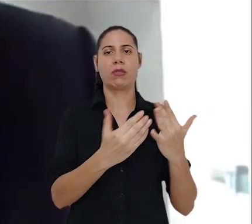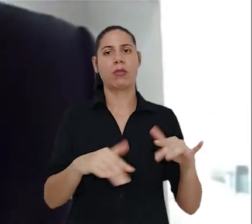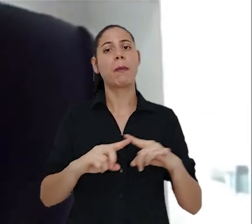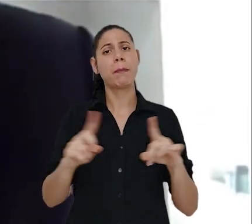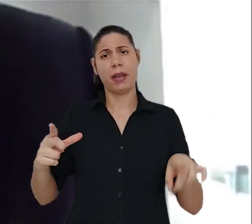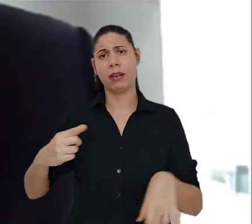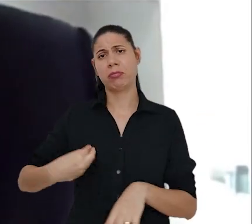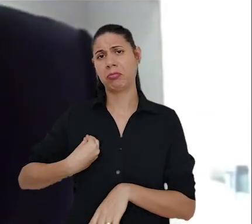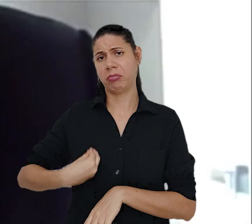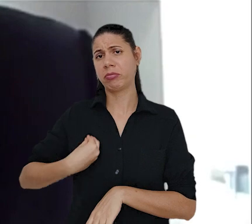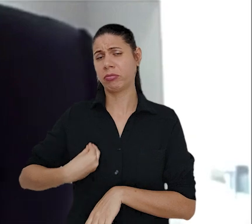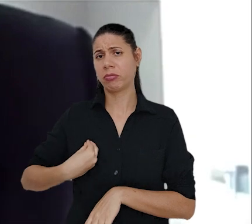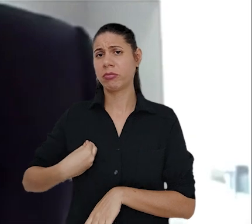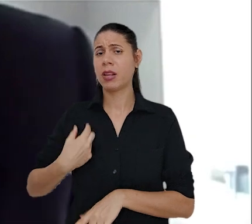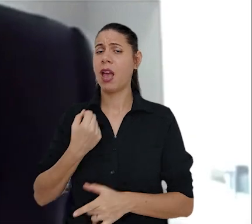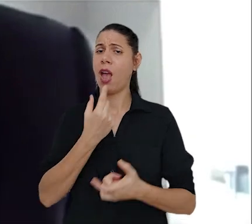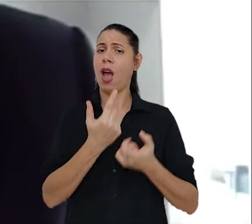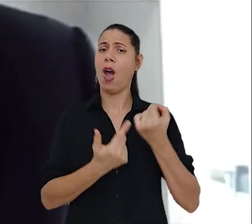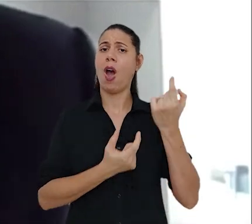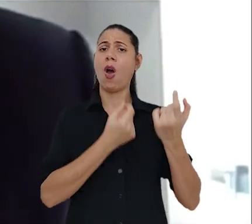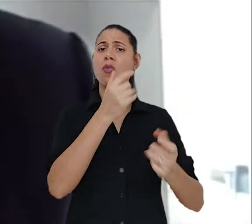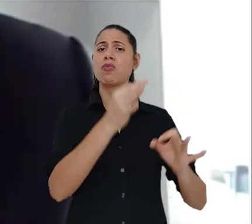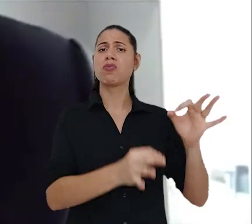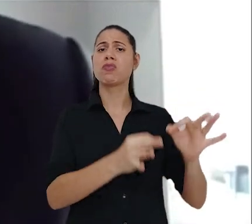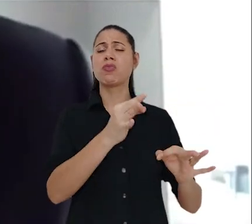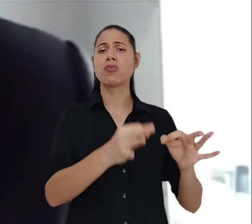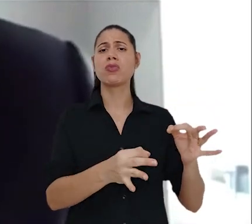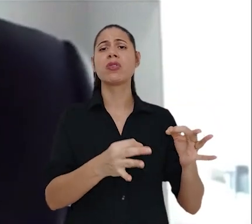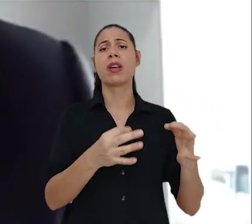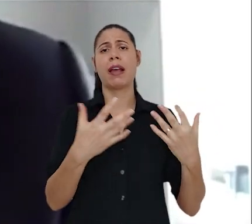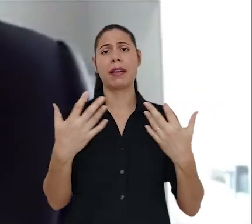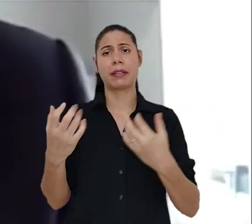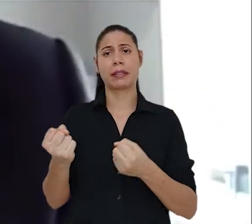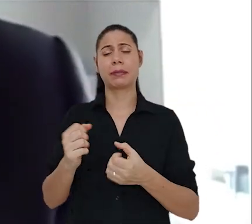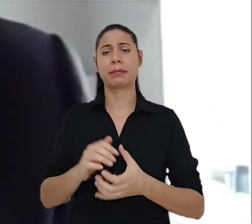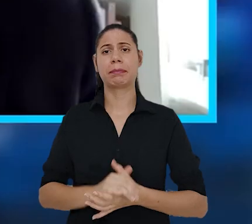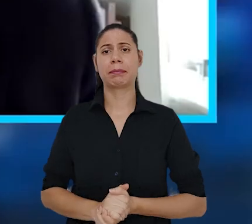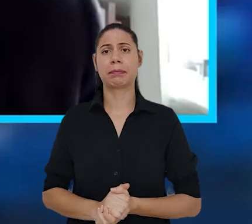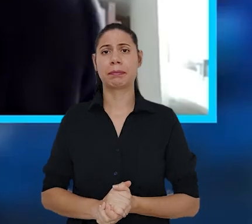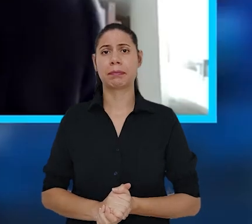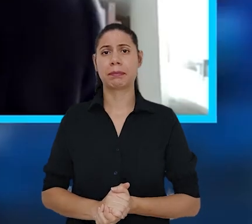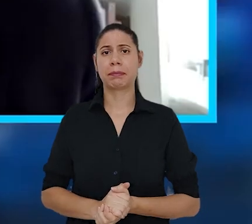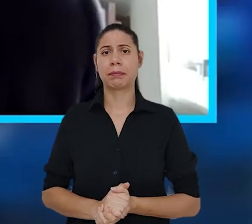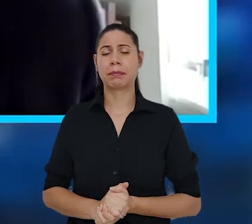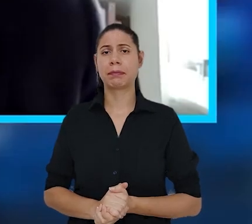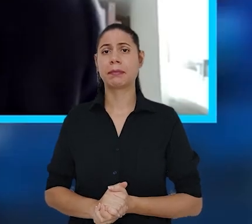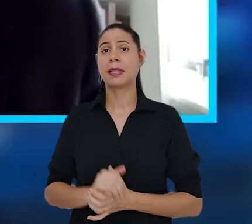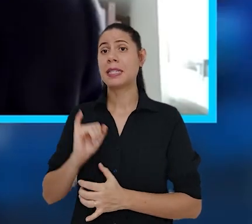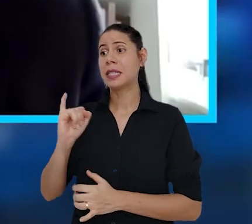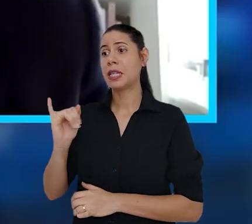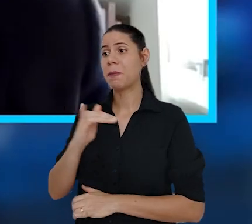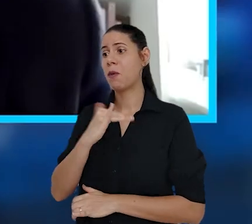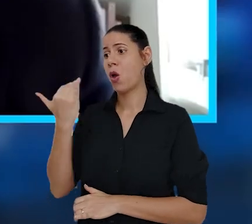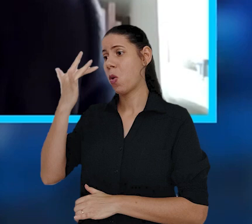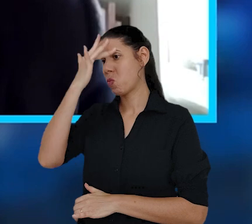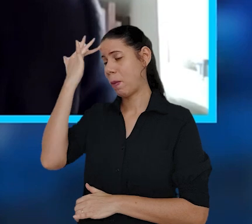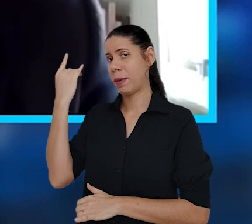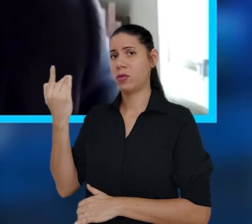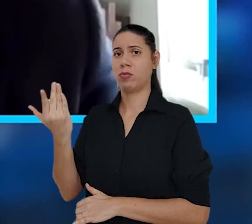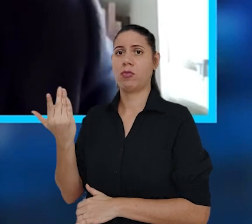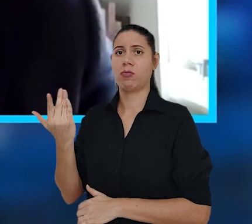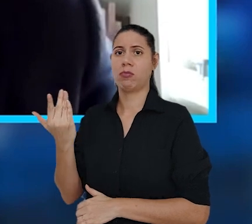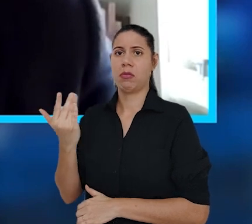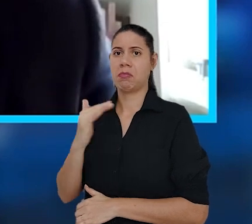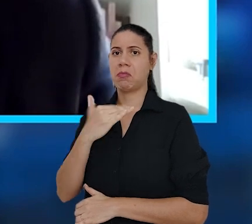elas existem, e alguns julgados têm reconhecido essas exceções. Se morre um ente familiar no dia do exame,